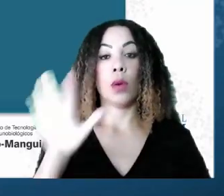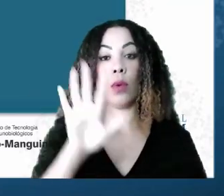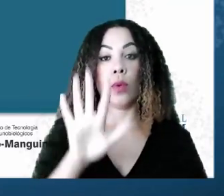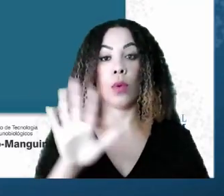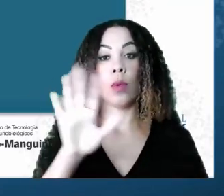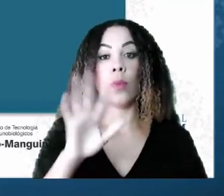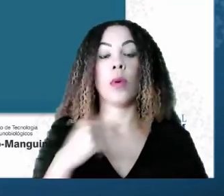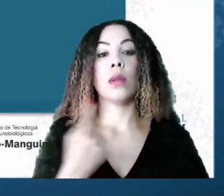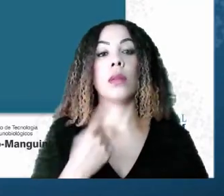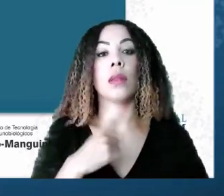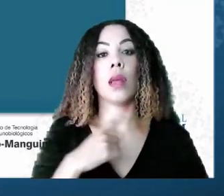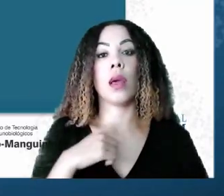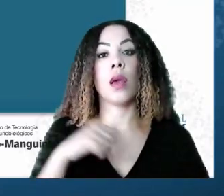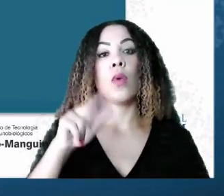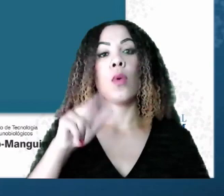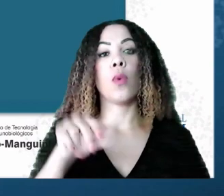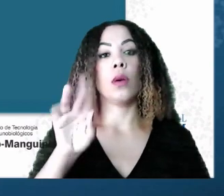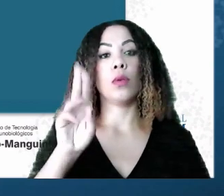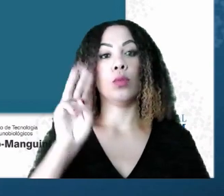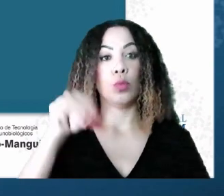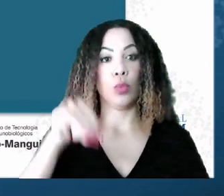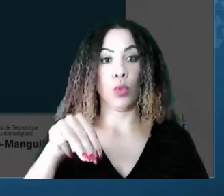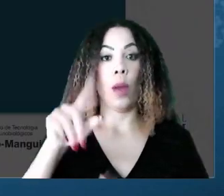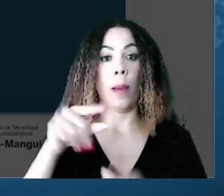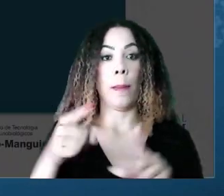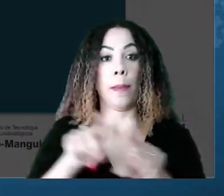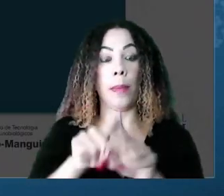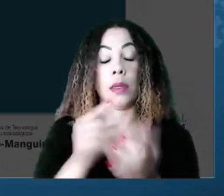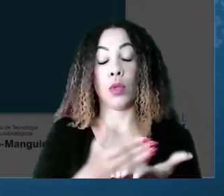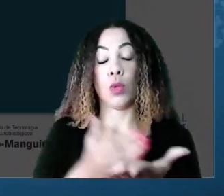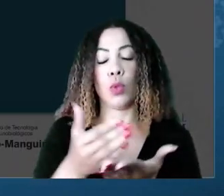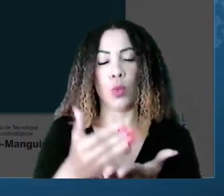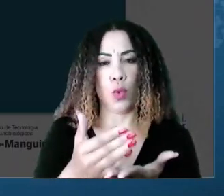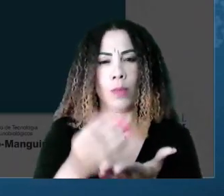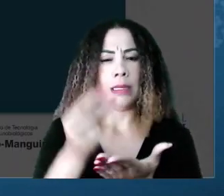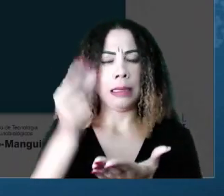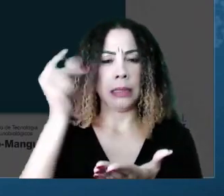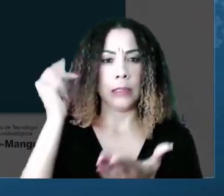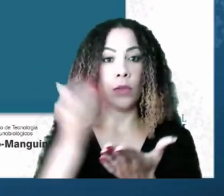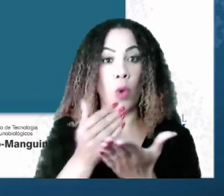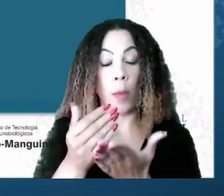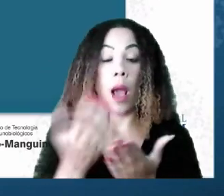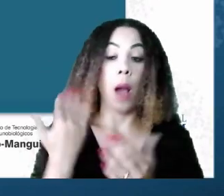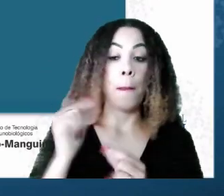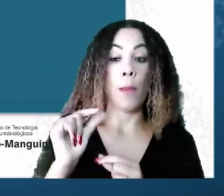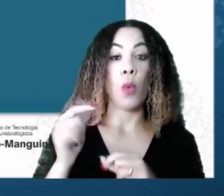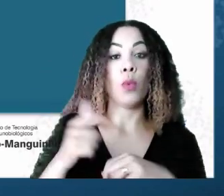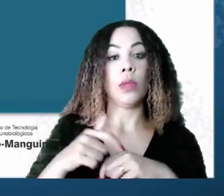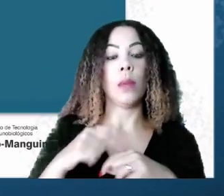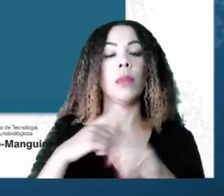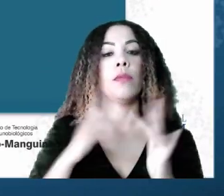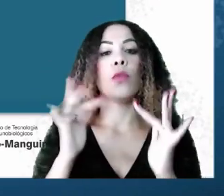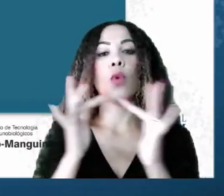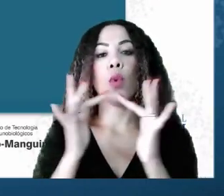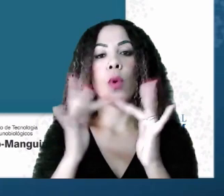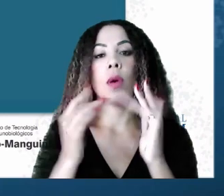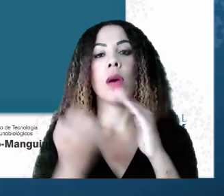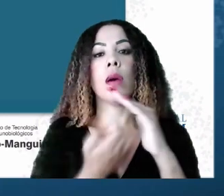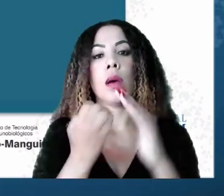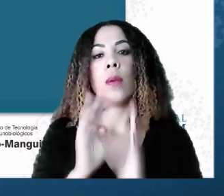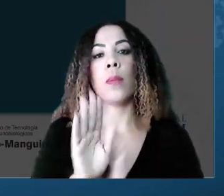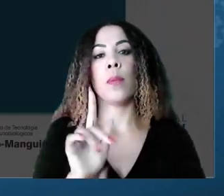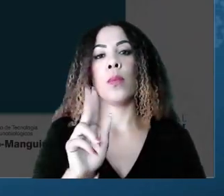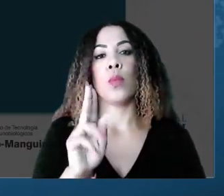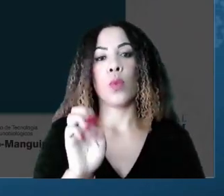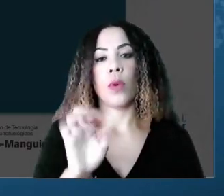que é a nossa parceira desde o começo do desenvolvimento, e, recentemente, nós tivemos um contato da empresa Blue Pharma, em